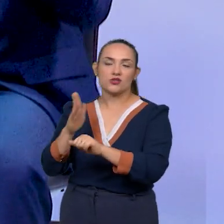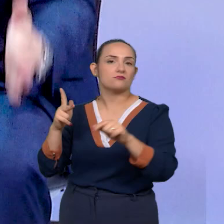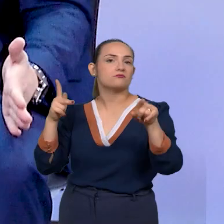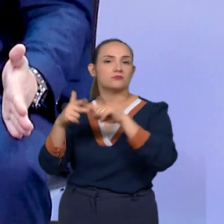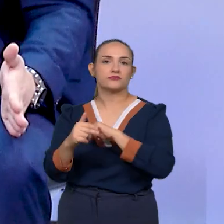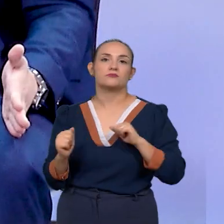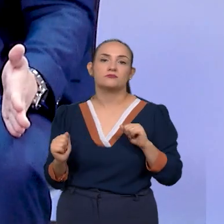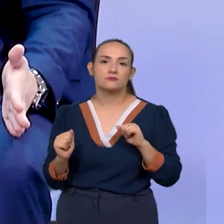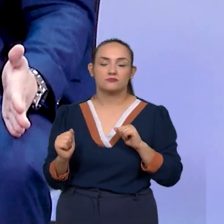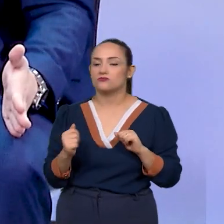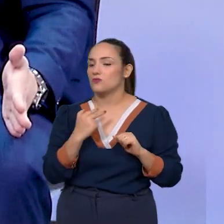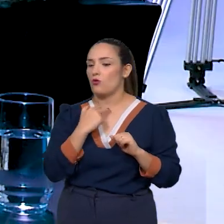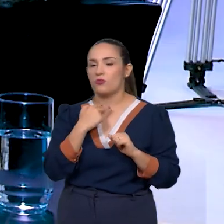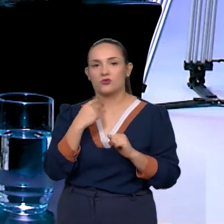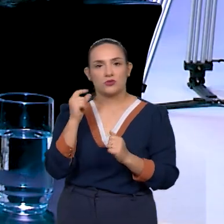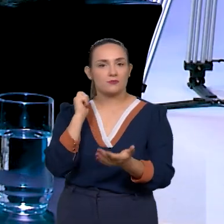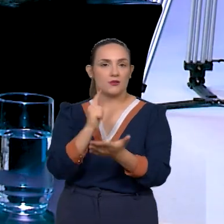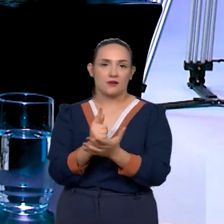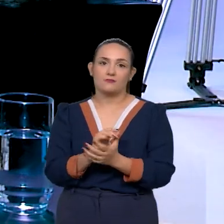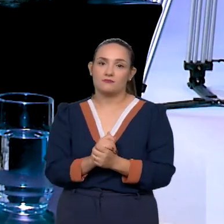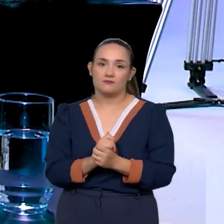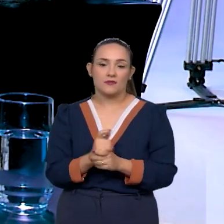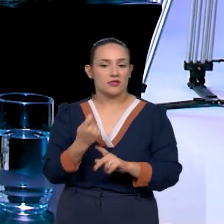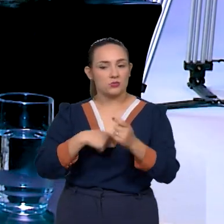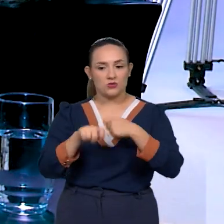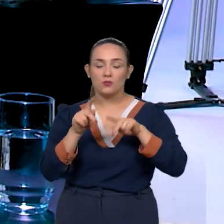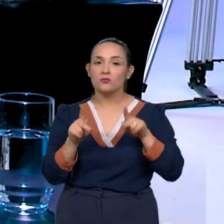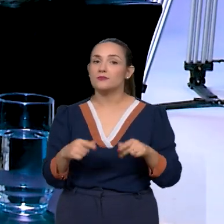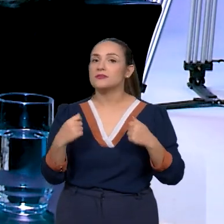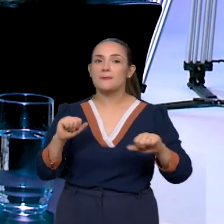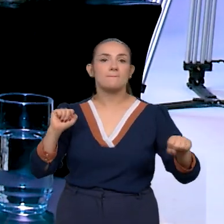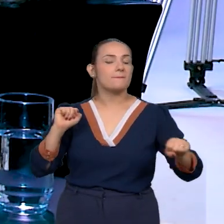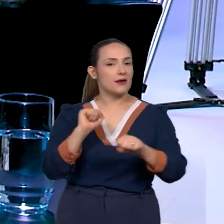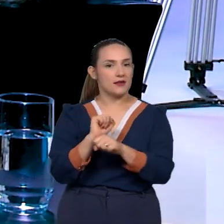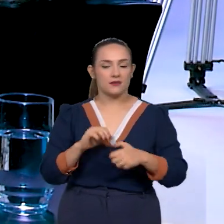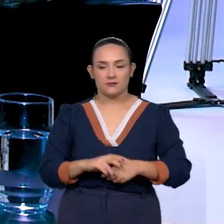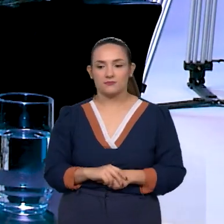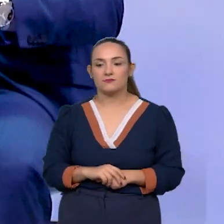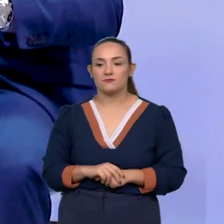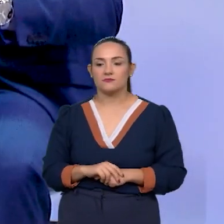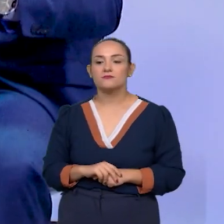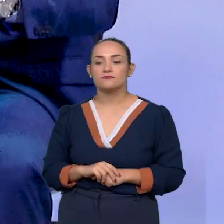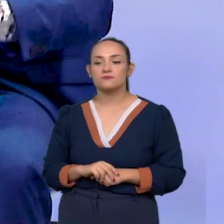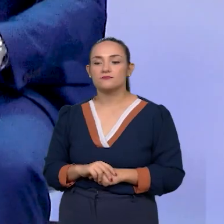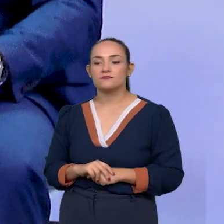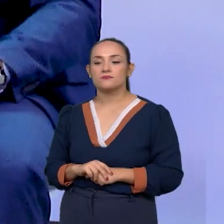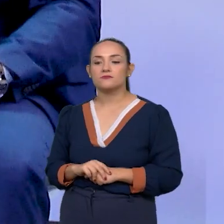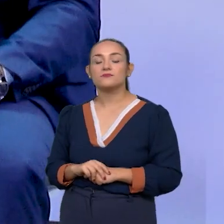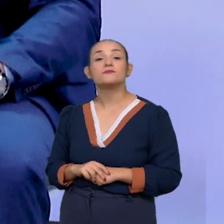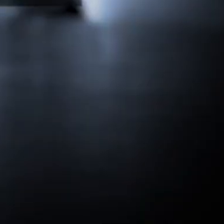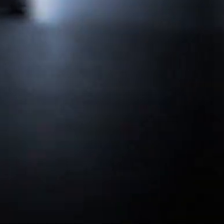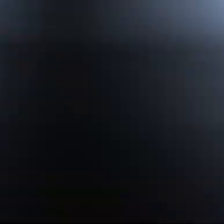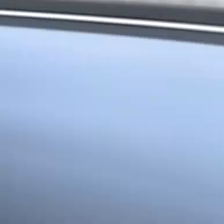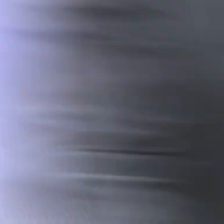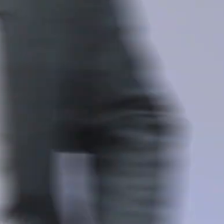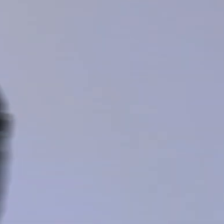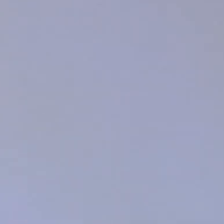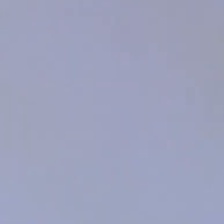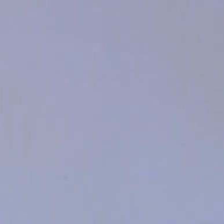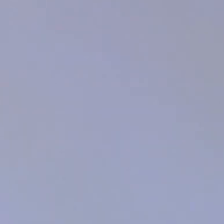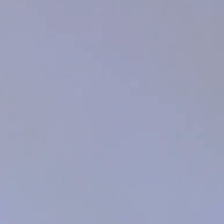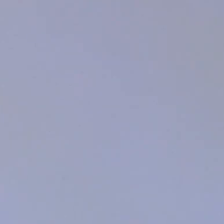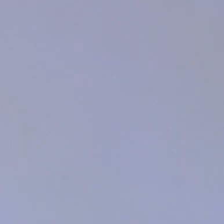naquele momento não pode mais cobrar aquele tributo a administração pública tem a obrigação de não cobrar mais esse